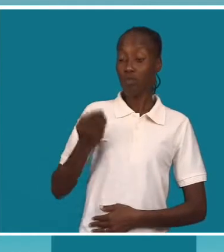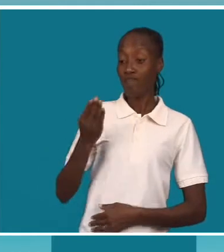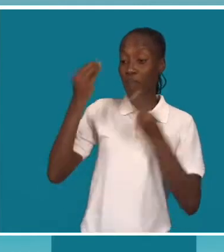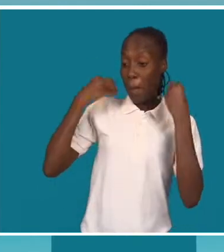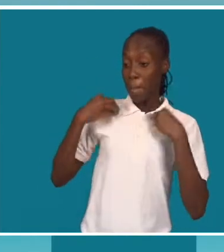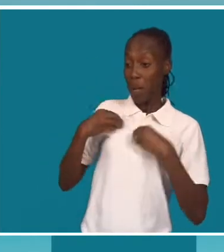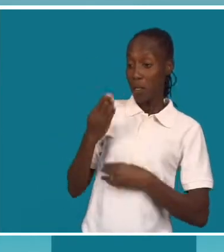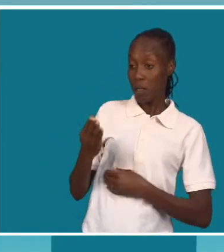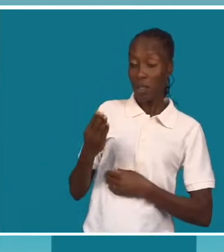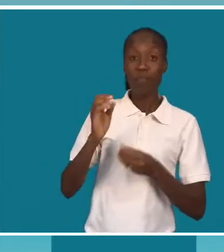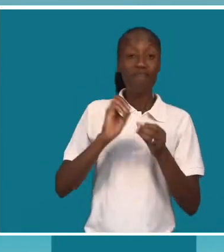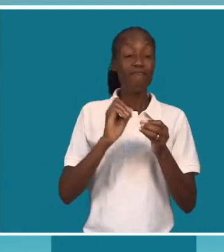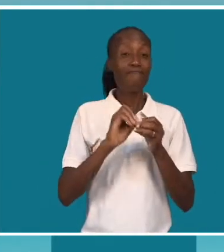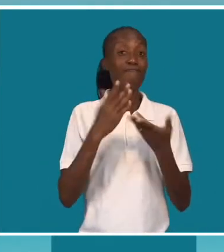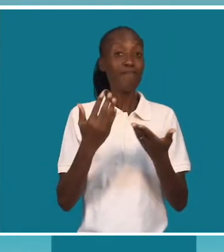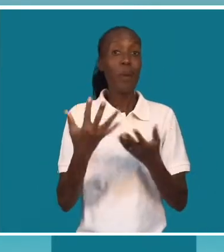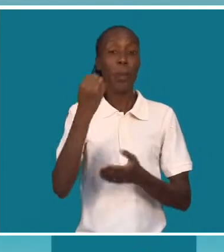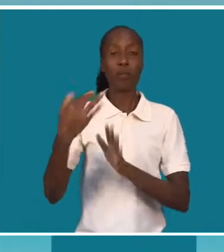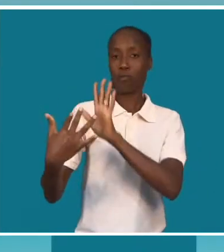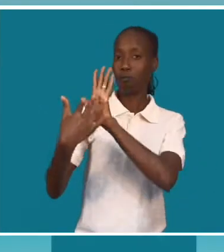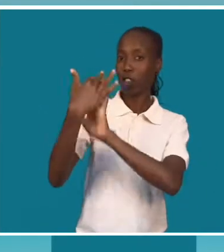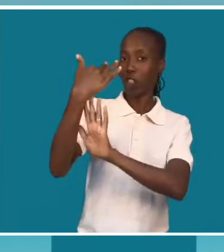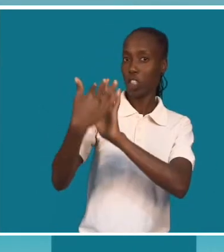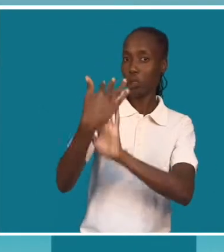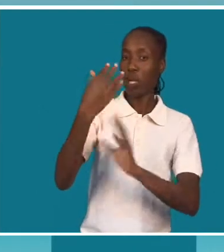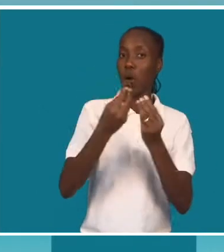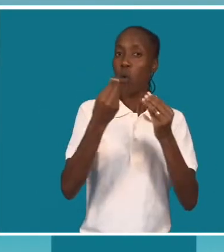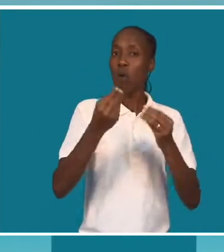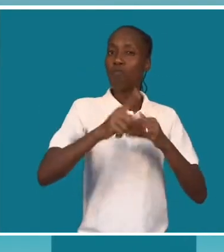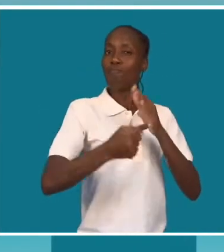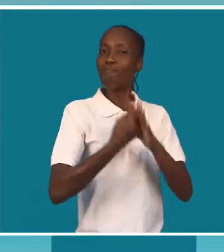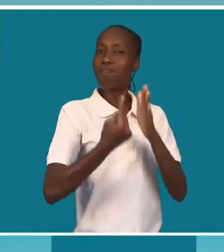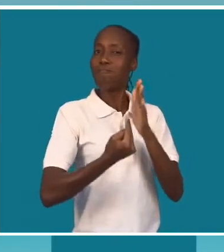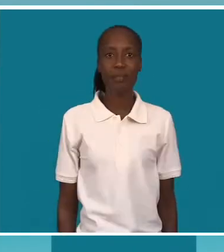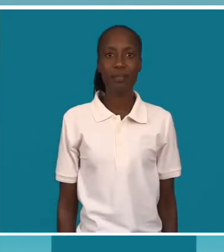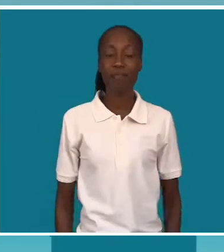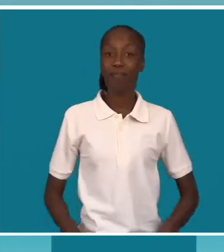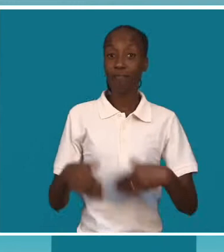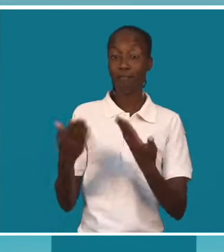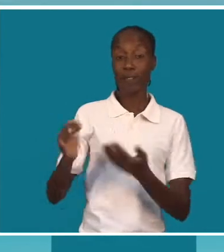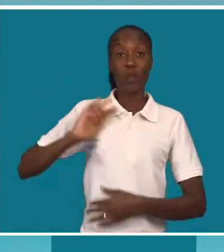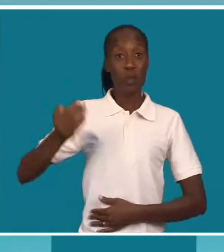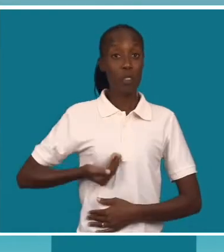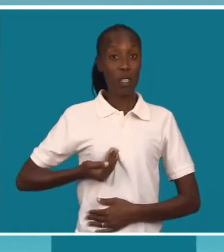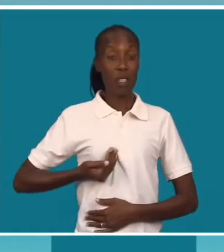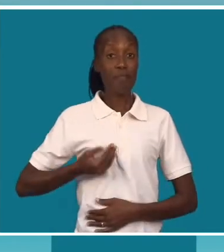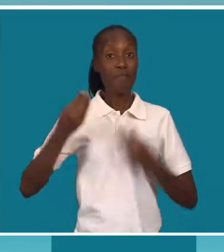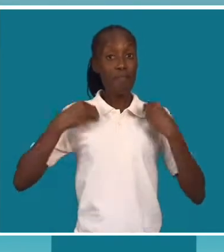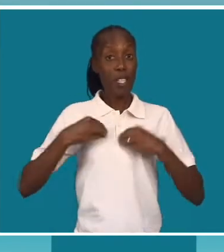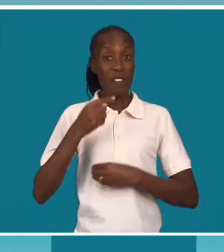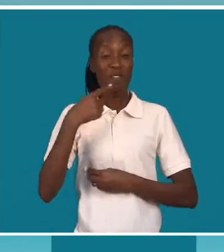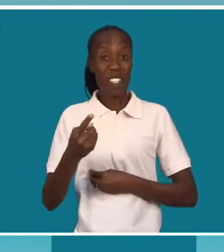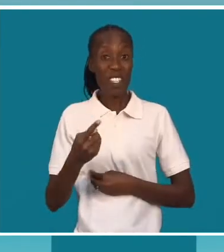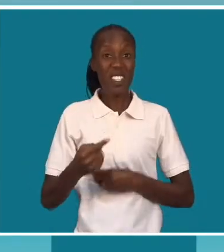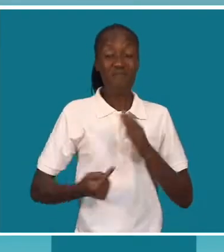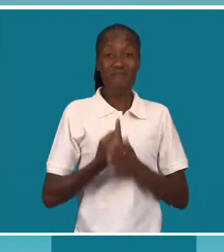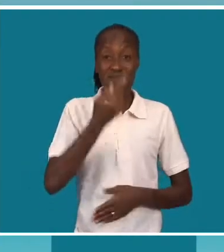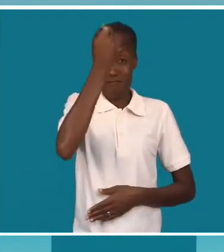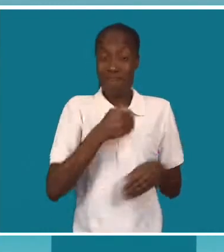40 minutos, né? Dependendo da gravidade que você tem. Clayda Domingos, médica